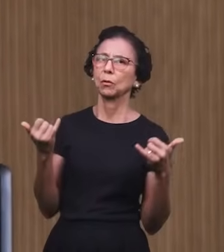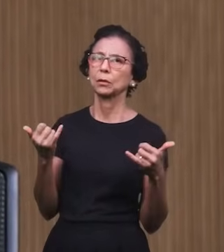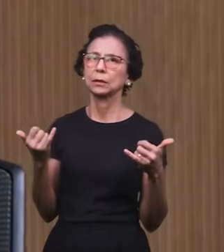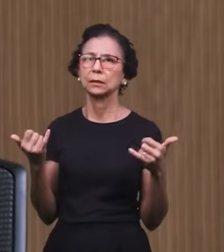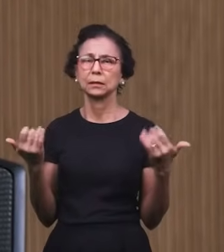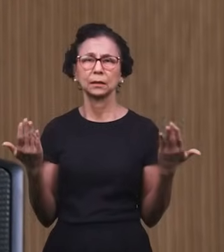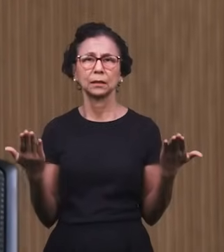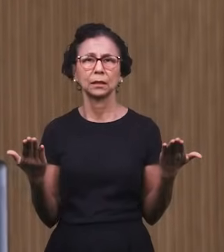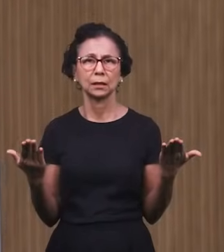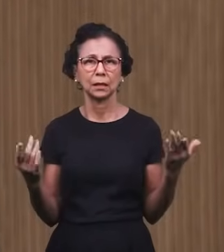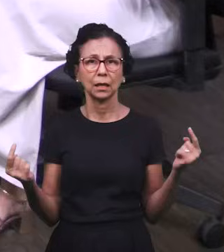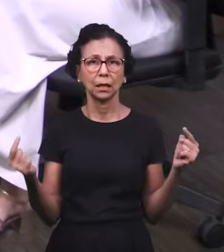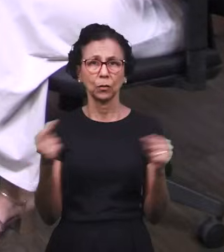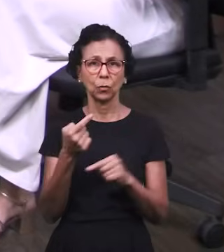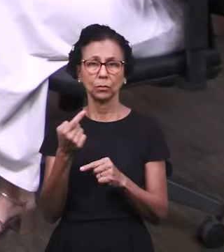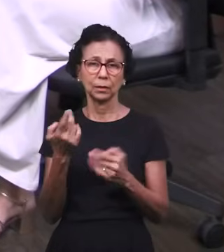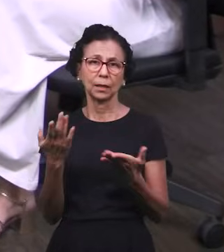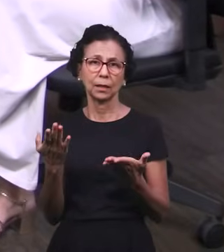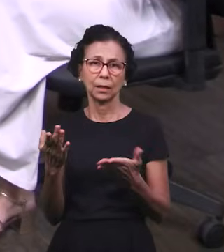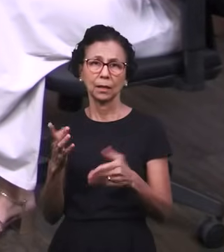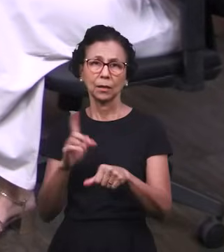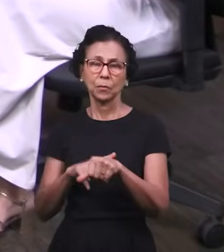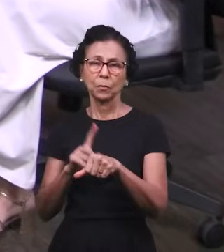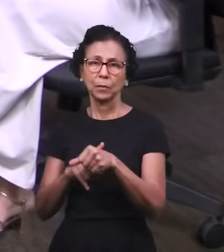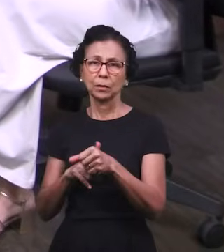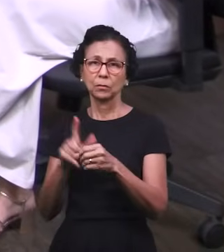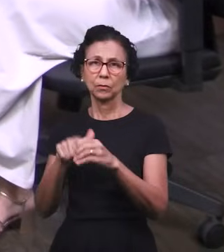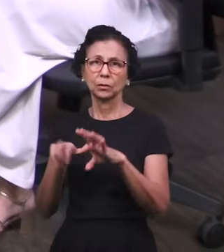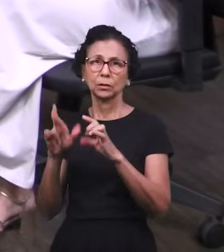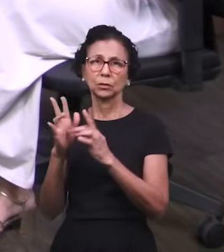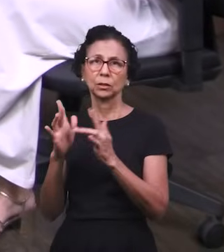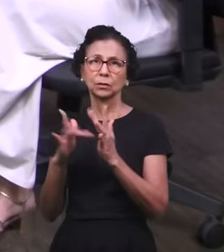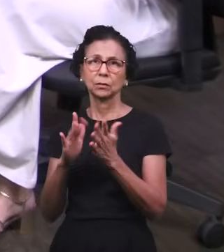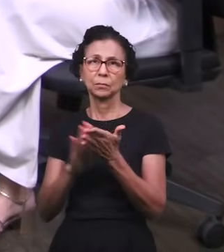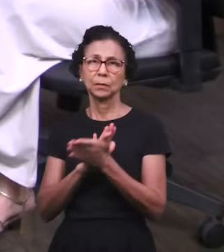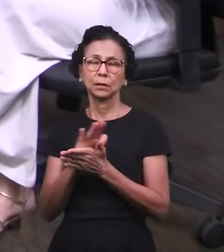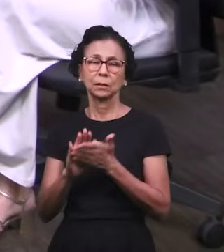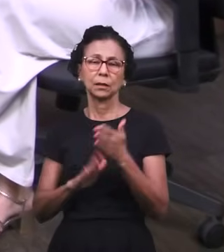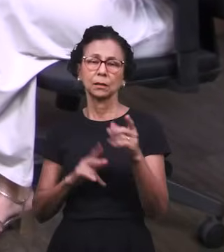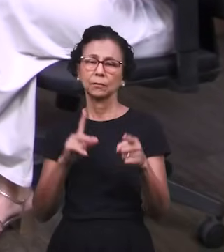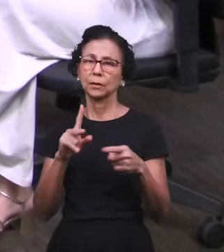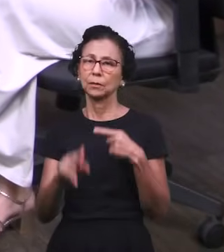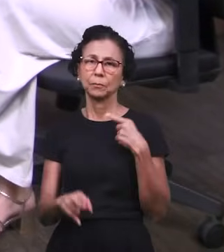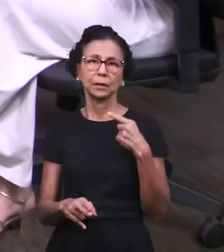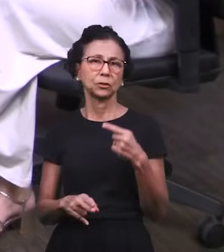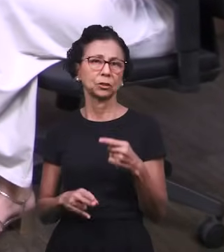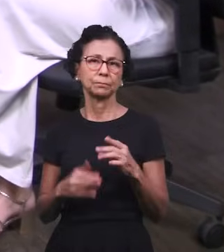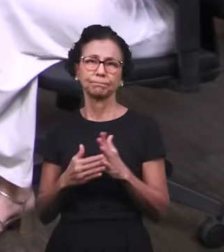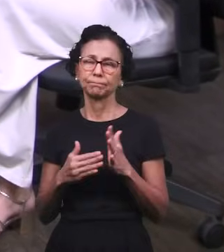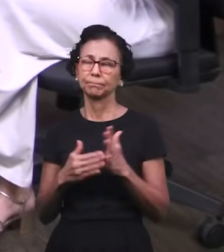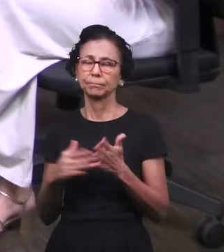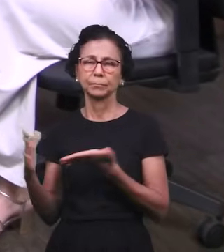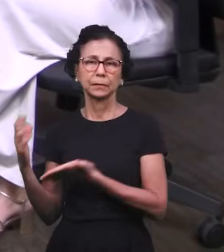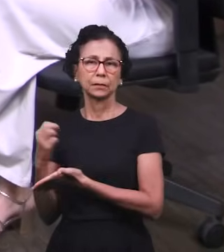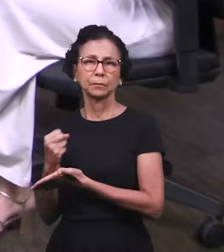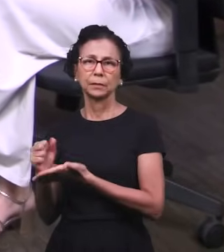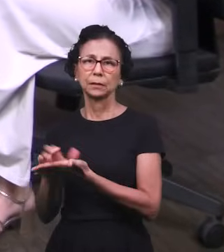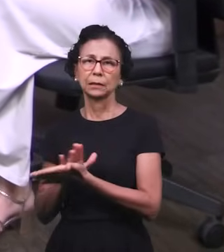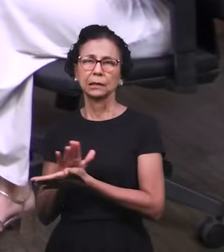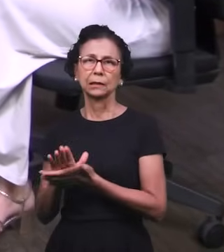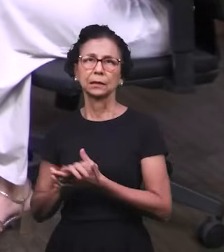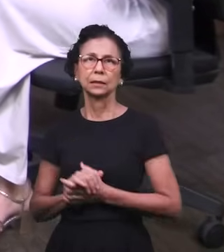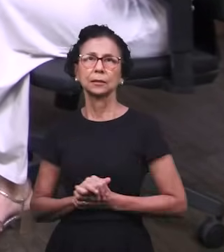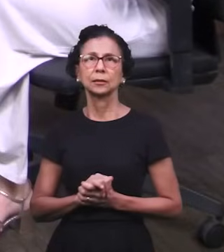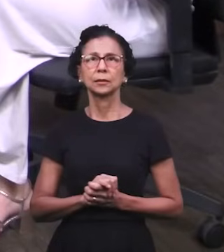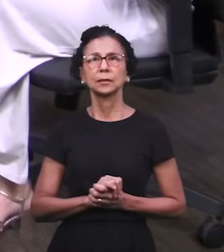para o arrebatamento. É da a igreja. vontade soberana de Deus, é o projeto de Deus que ninguém pode alterar. Amém. Isso é uma maravilha. Bom, a gente tem